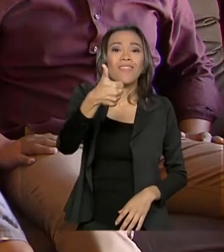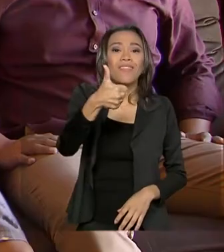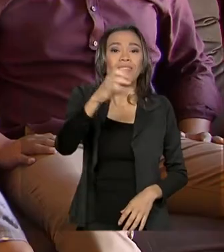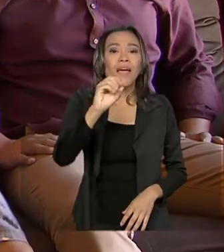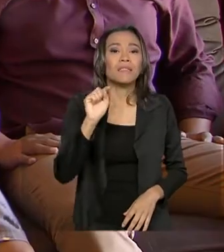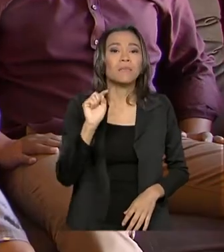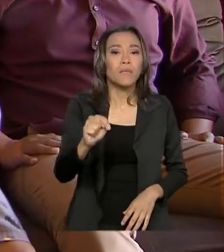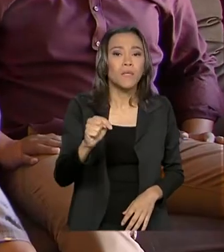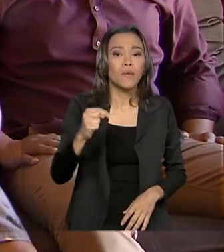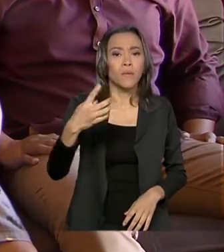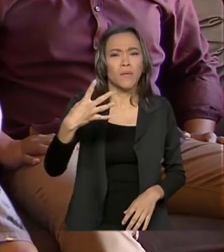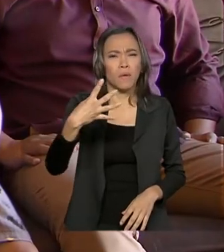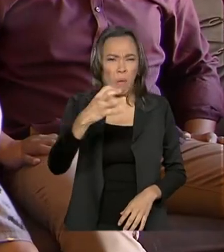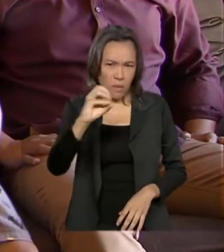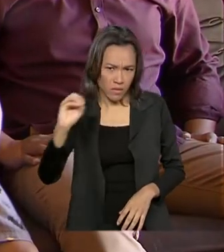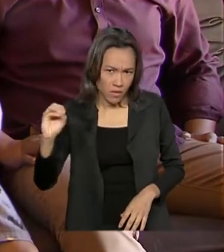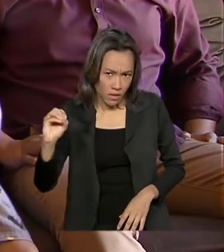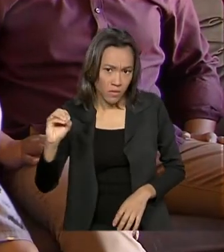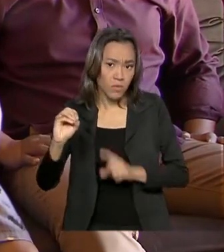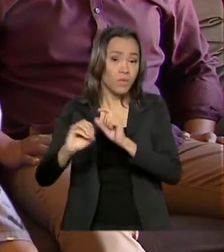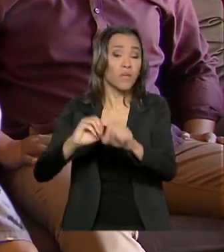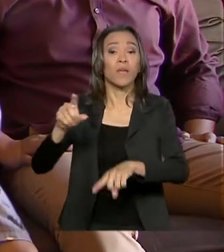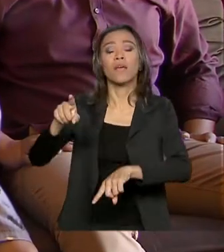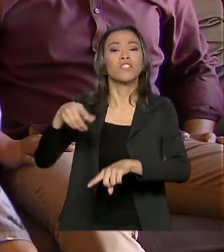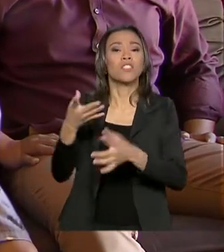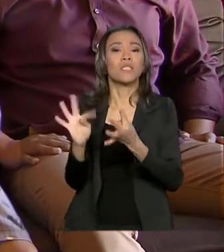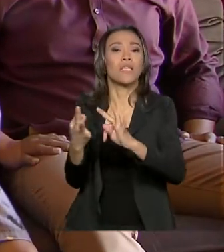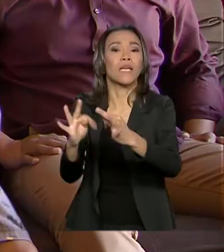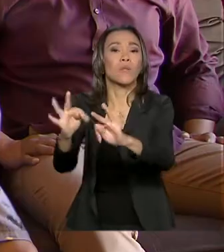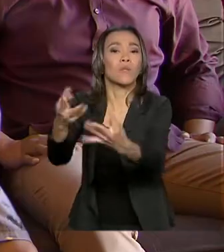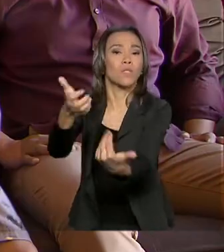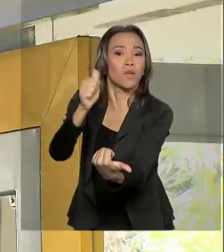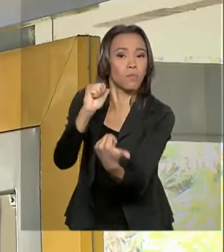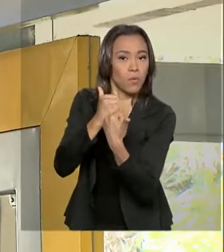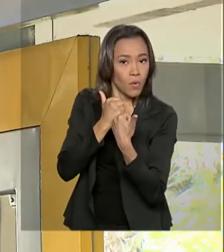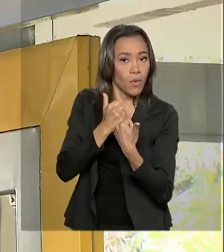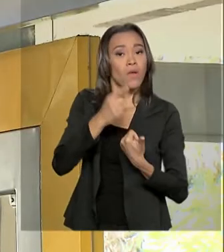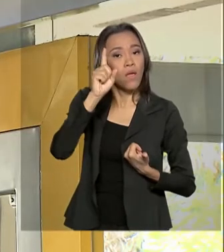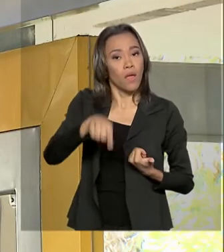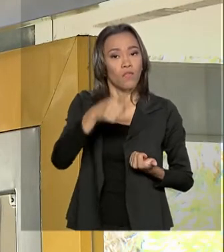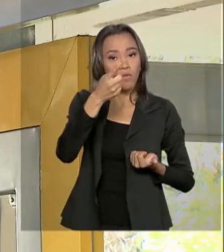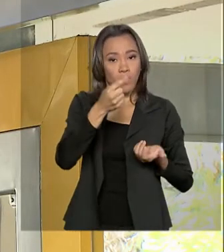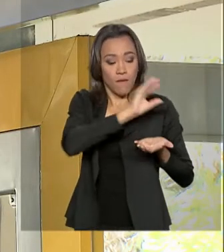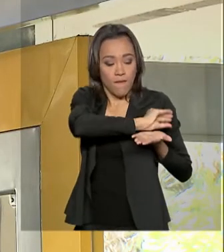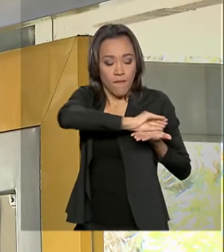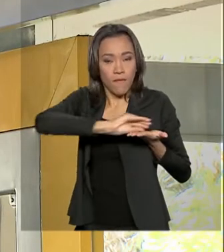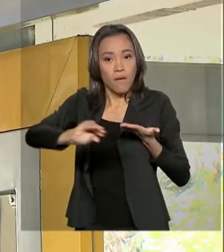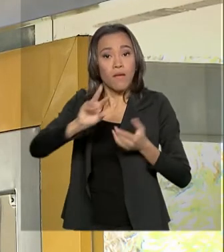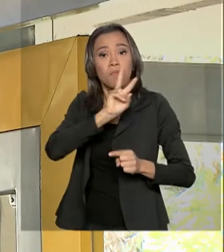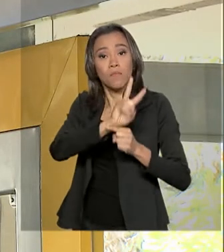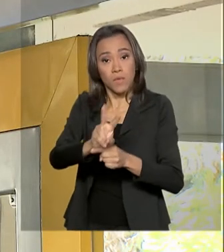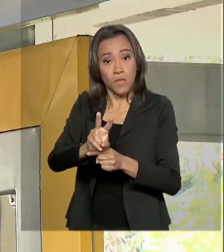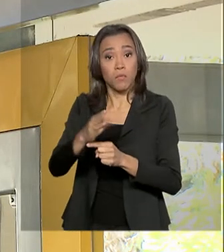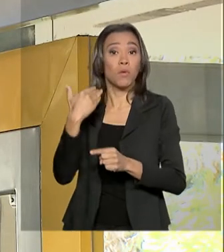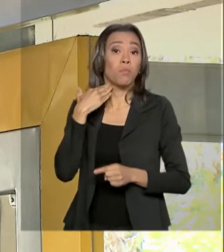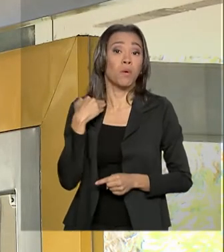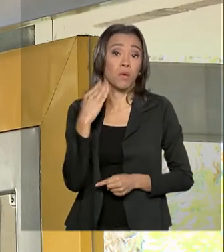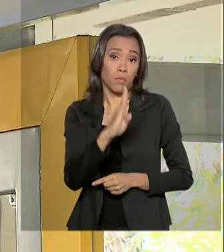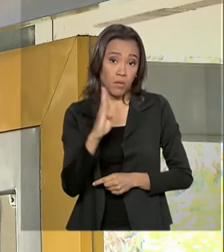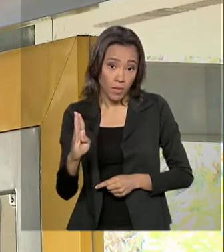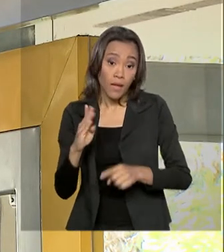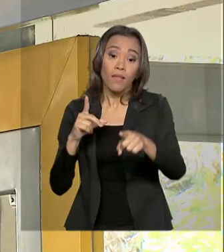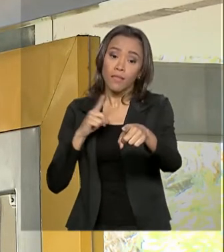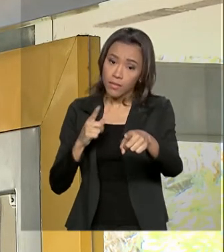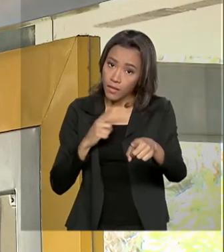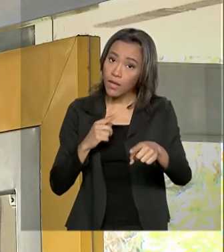itens de tecnologia assistiva financiados em 2019 pelo Banco do Brasil. A instituição conta com uma